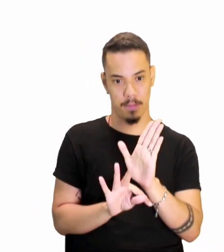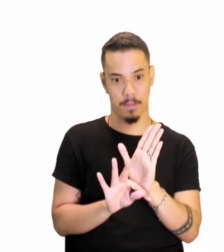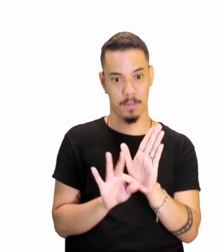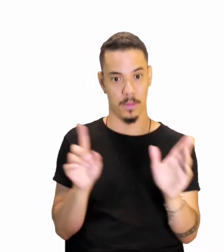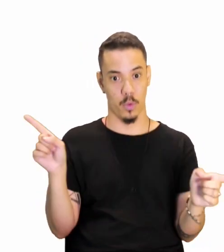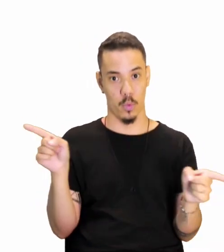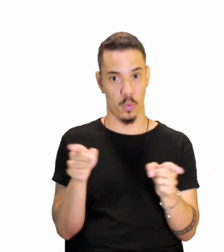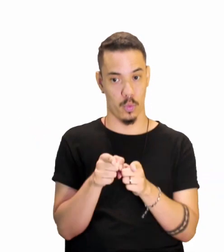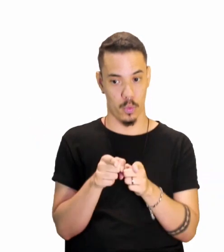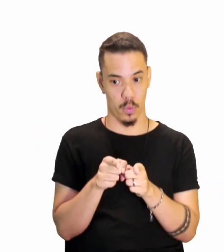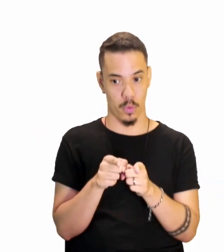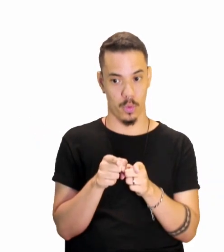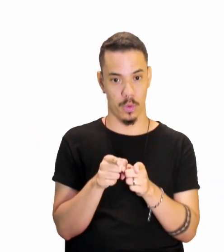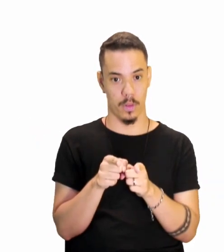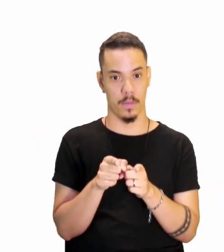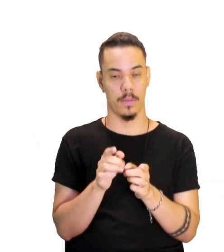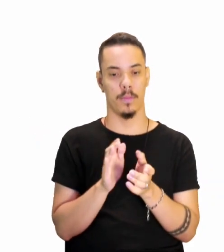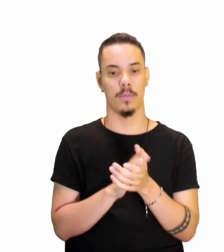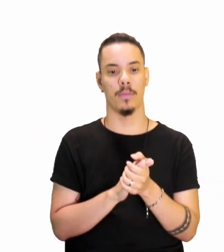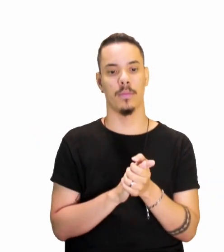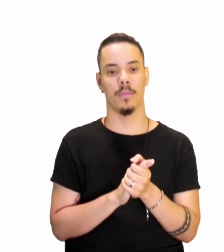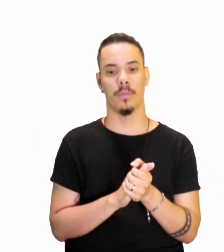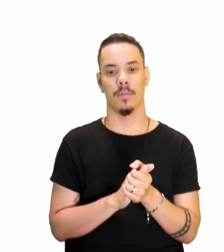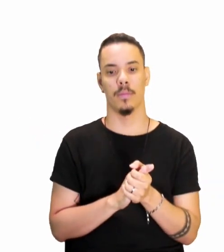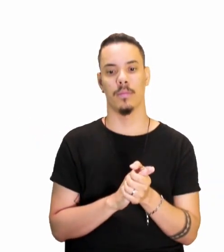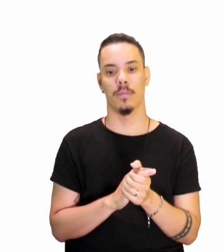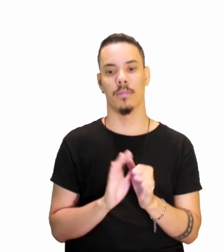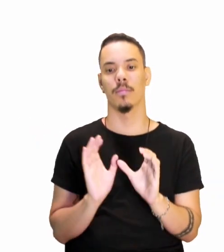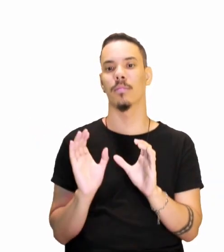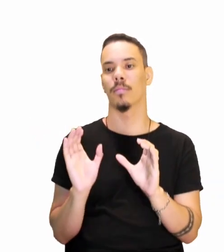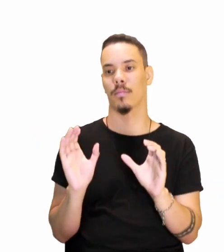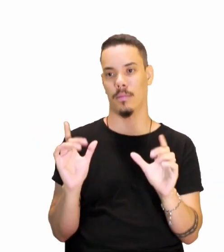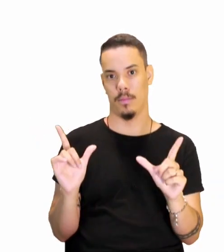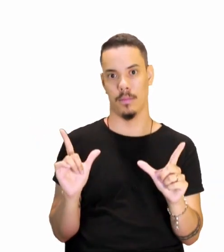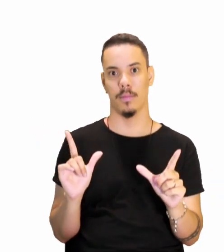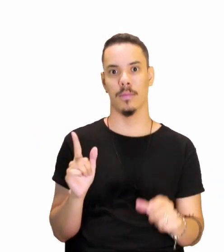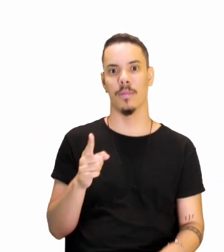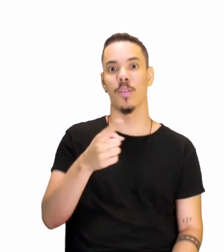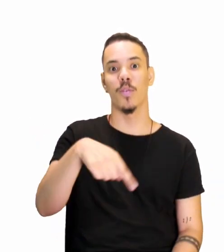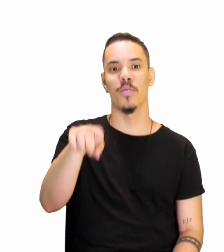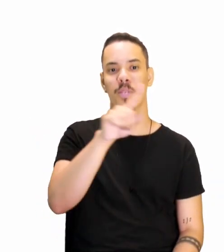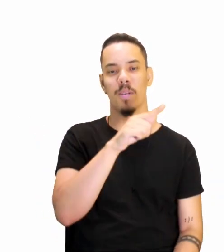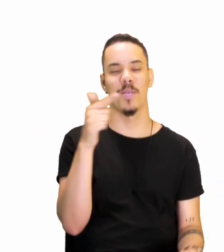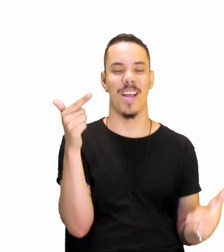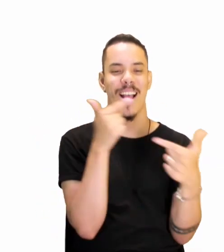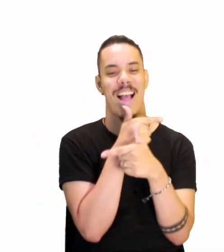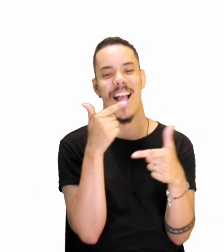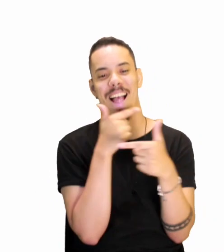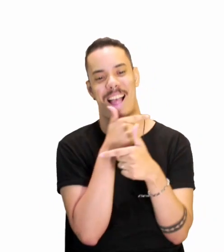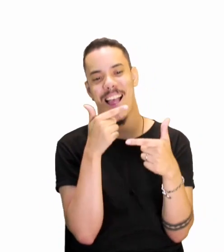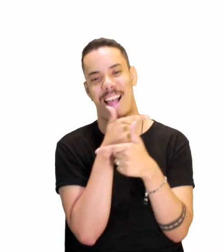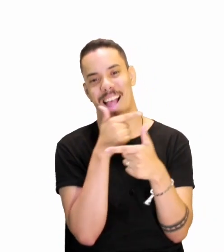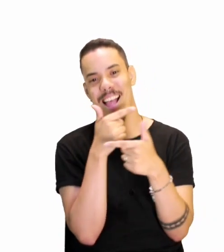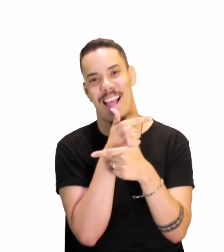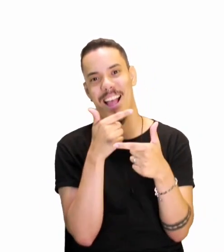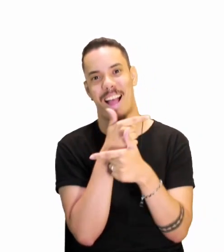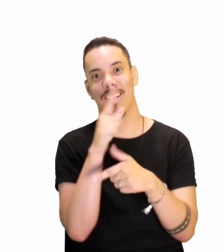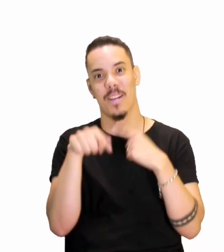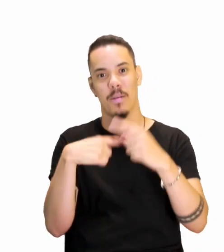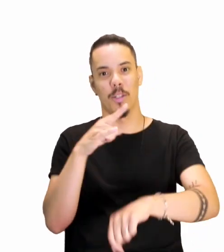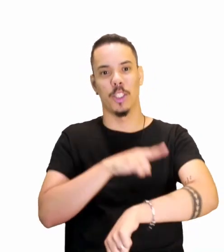curto, né? Aí, é claro, eu tô vendo aí você rindo demais, Amadeu, cuidado, daqui a pouco tá fazendo xixi